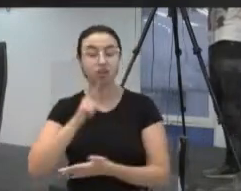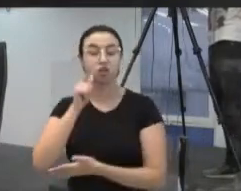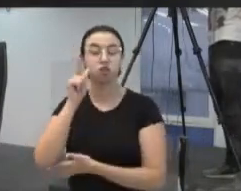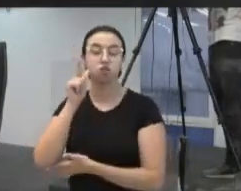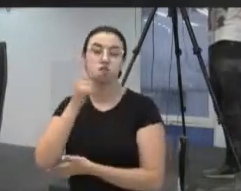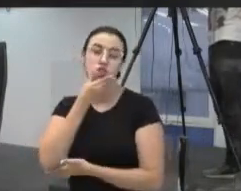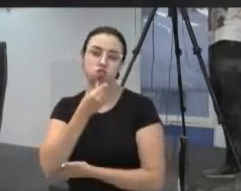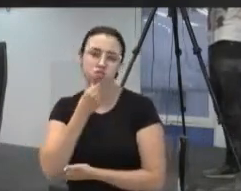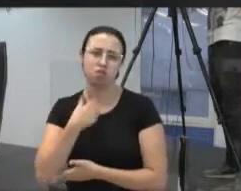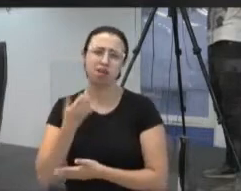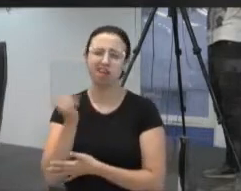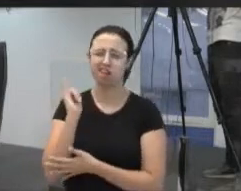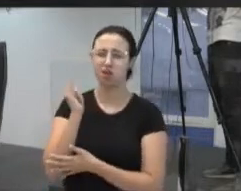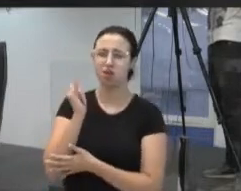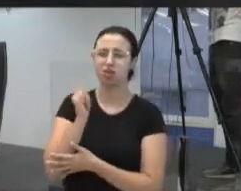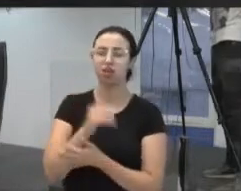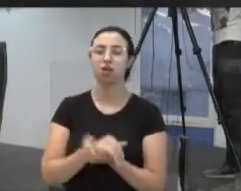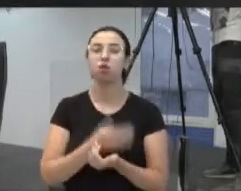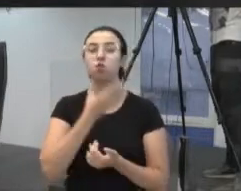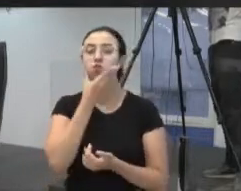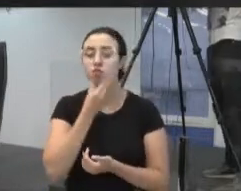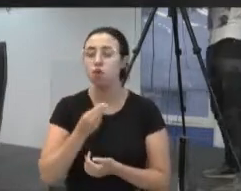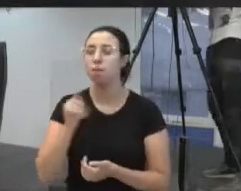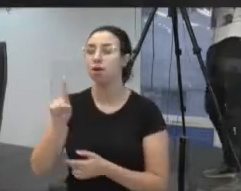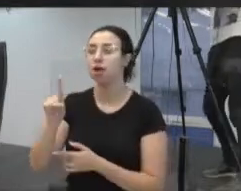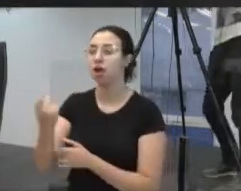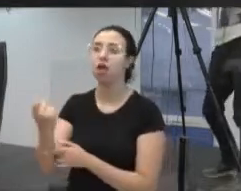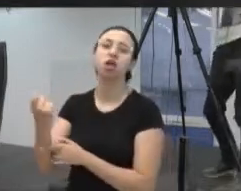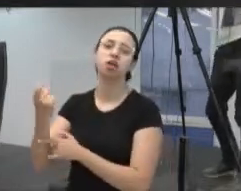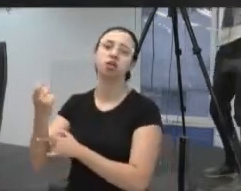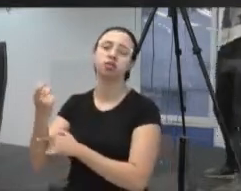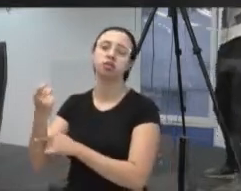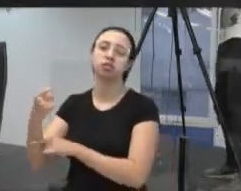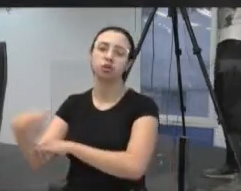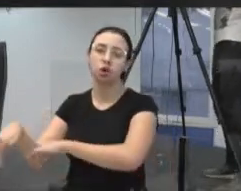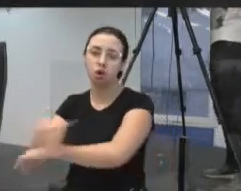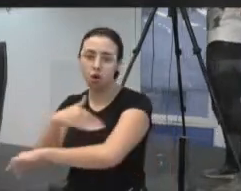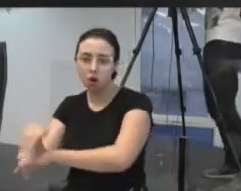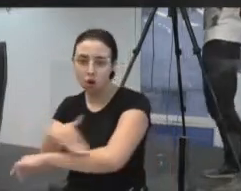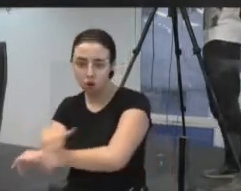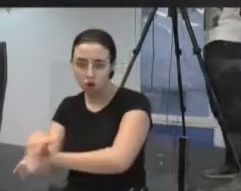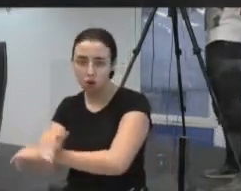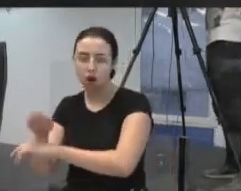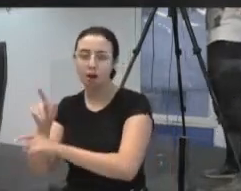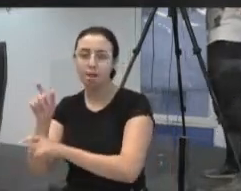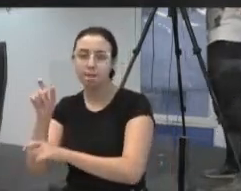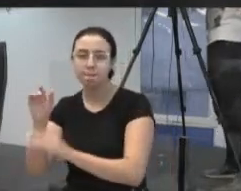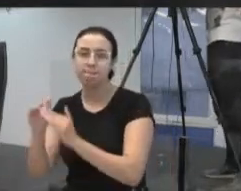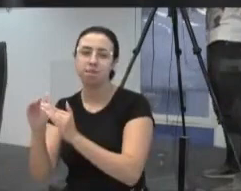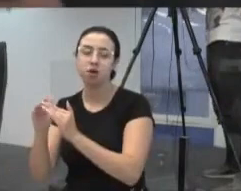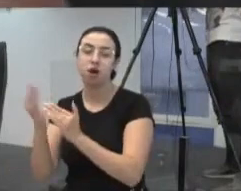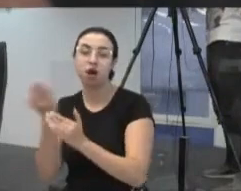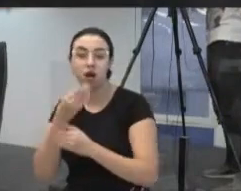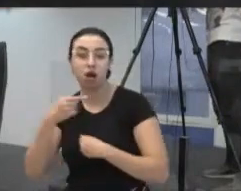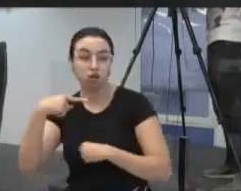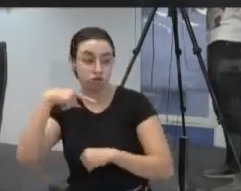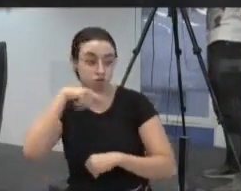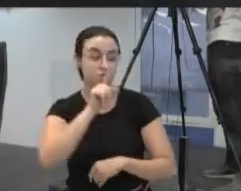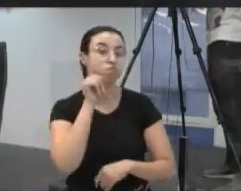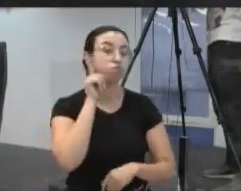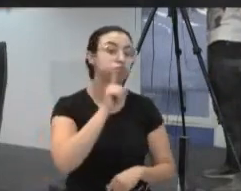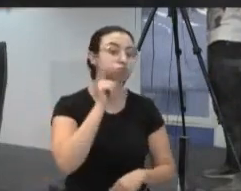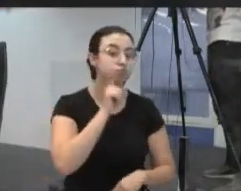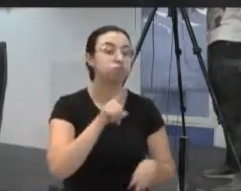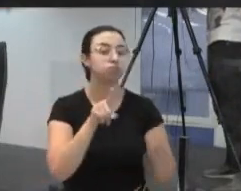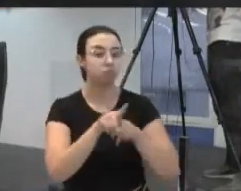eu até quero contar essa história para vocês, que ele era morador de rua. E a gente conseguiu mandar ele para lá. E hoje ele trabalha, ele é auxiliar